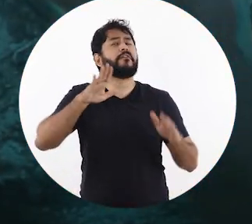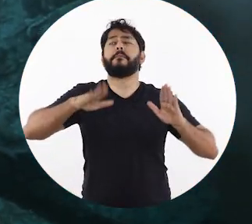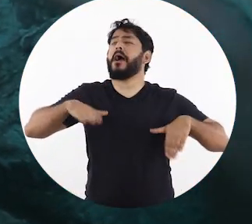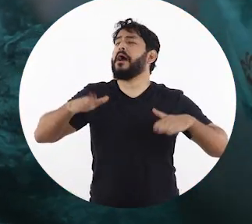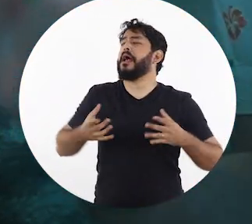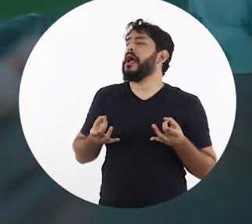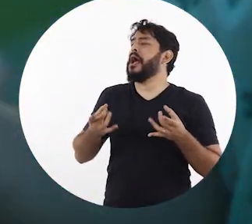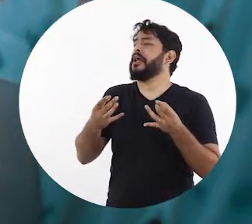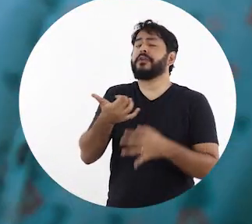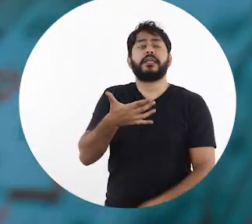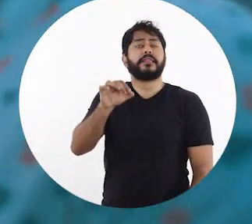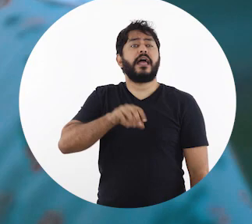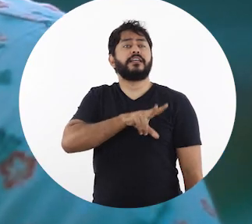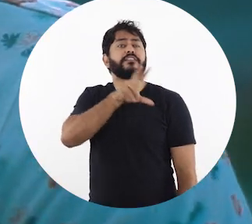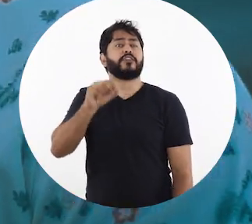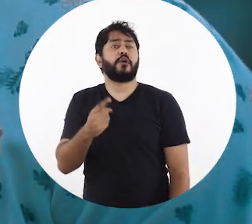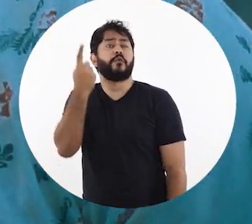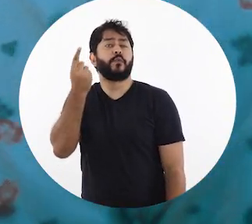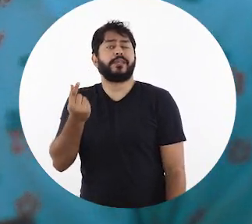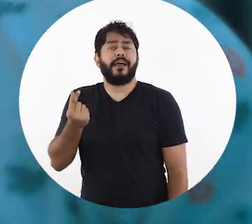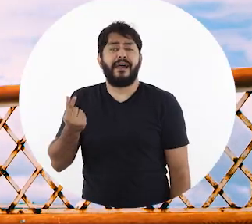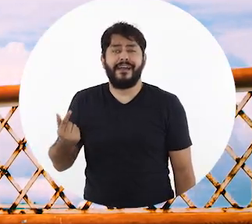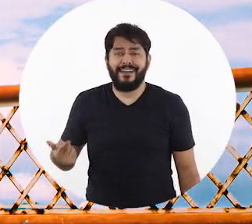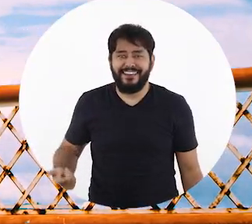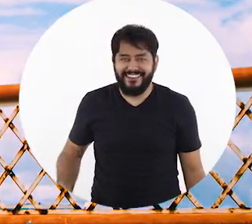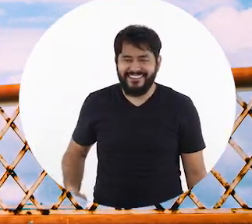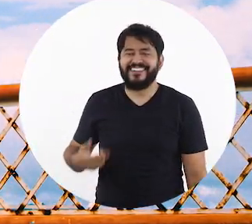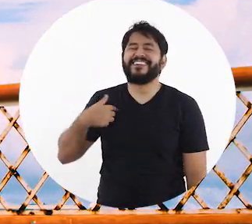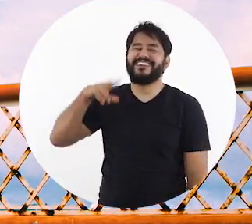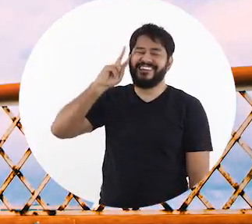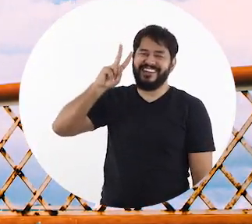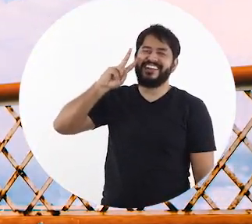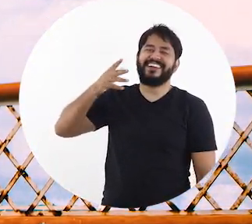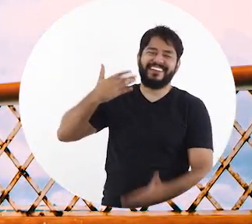uma pataca. Foi muito bom, faz muito